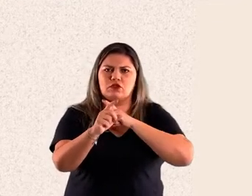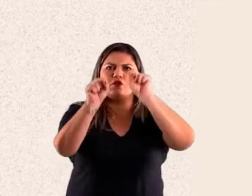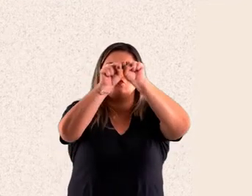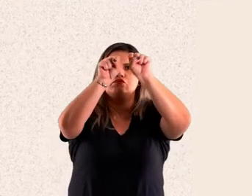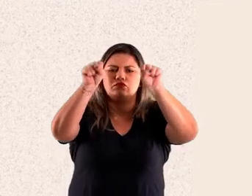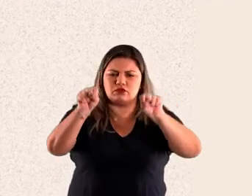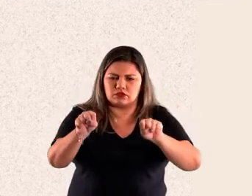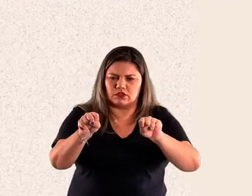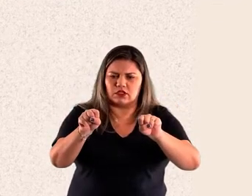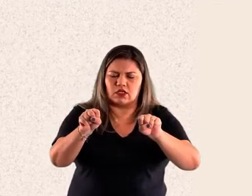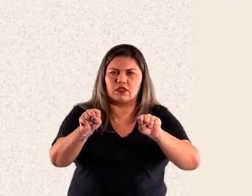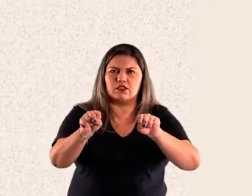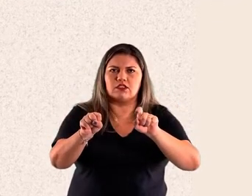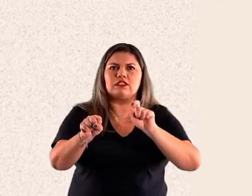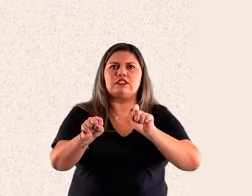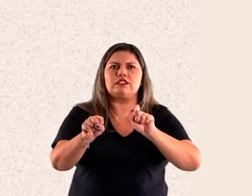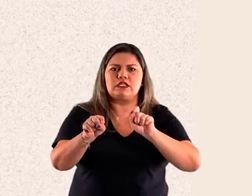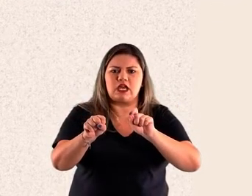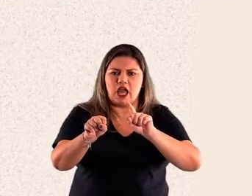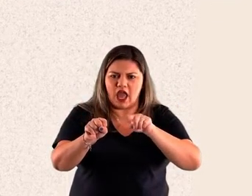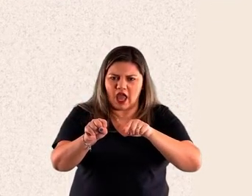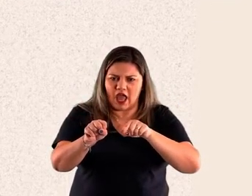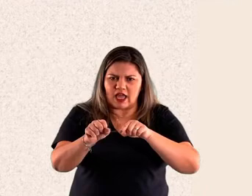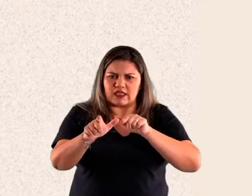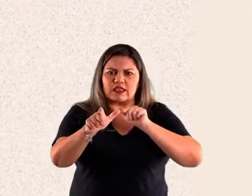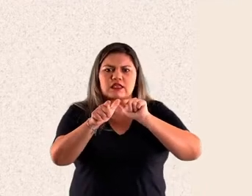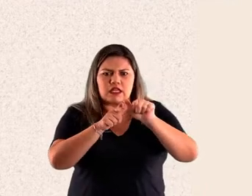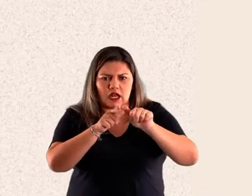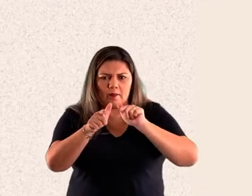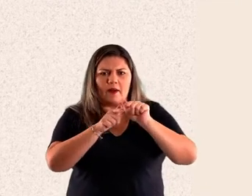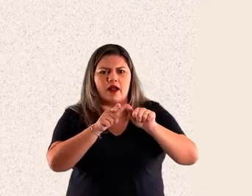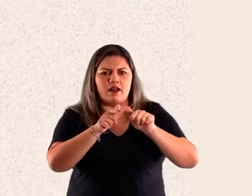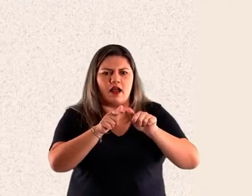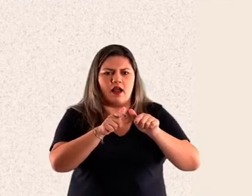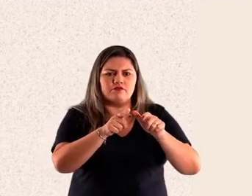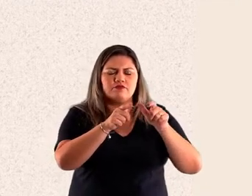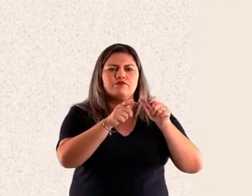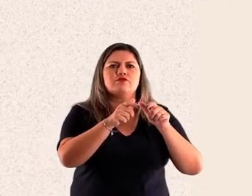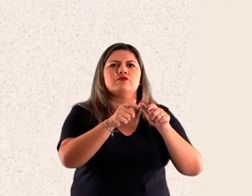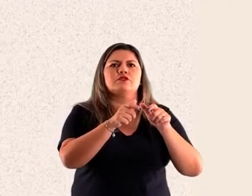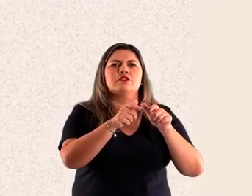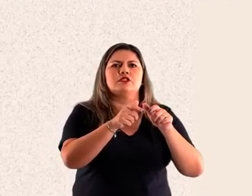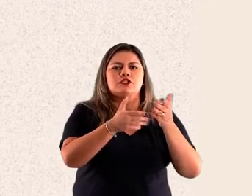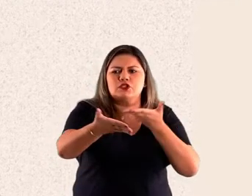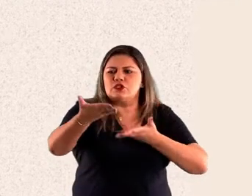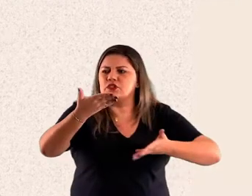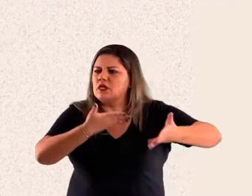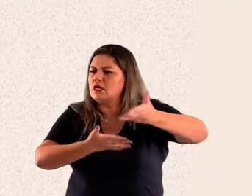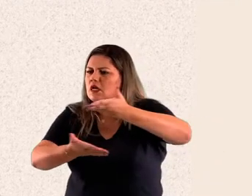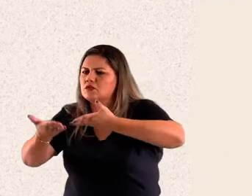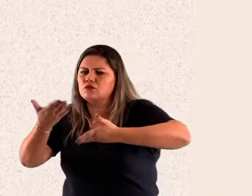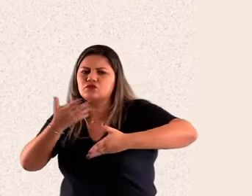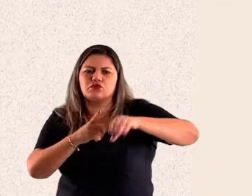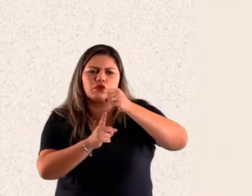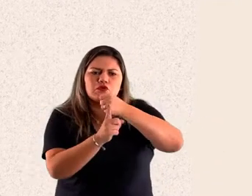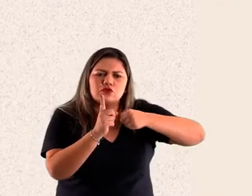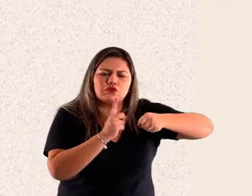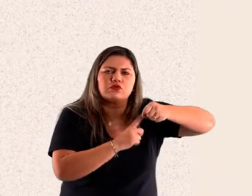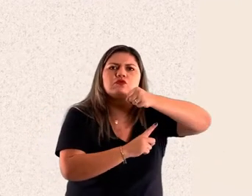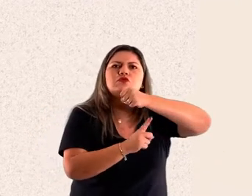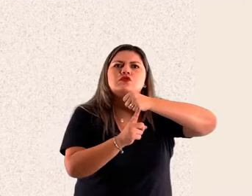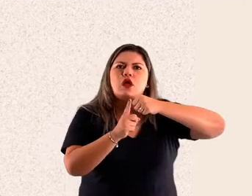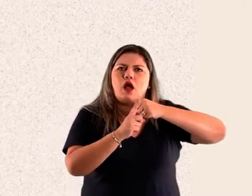que que ativado em todas essas nossas interações sociais com a